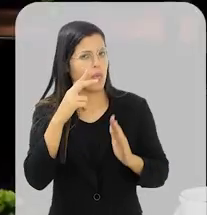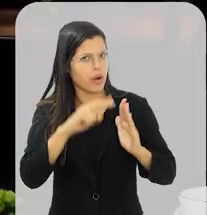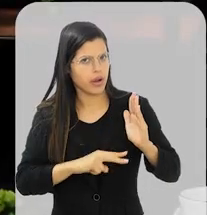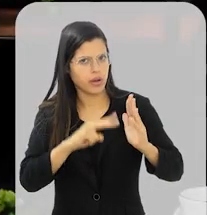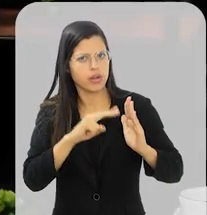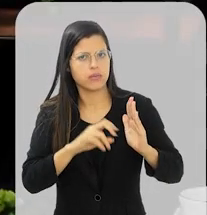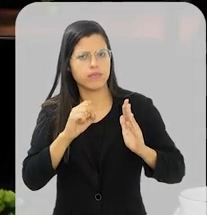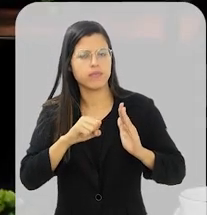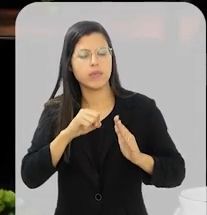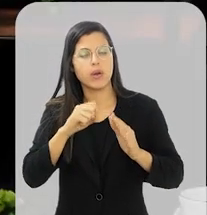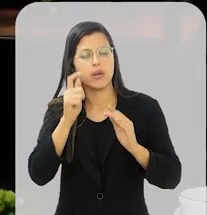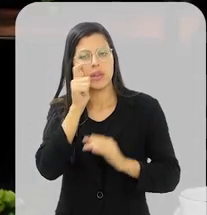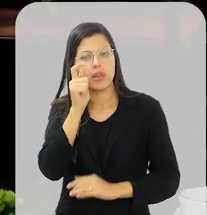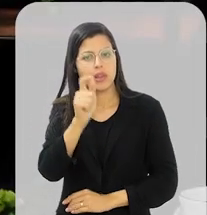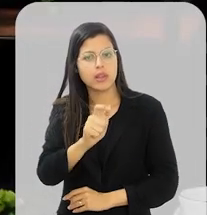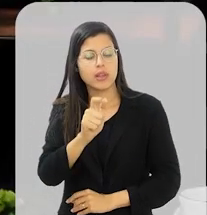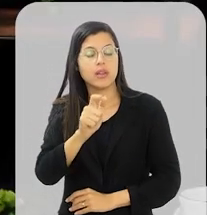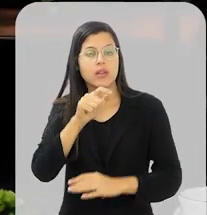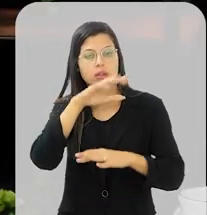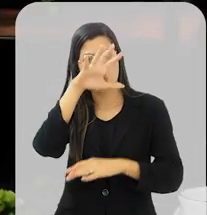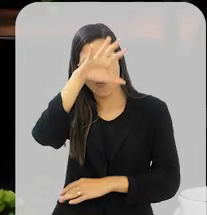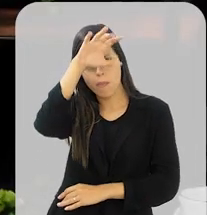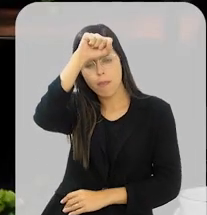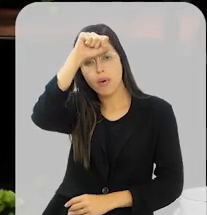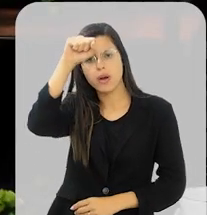interesso muito pela Umbanda,